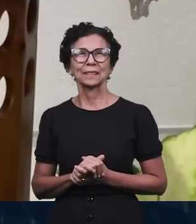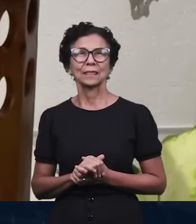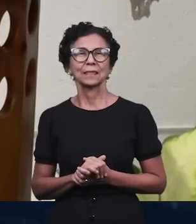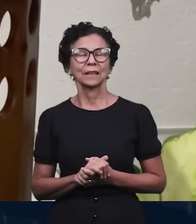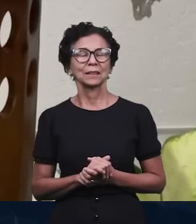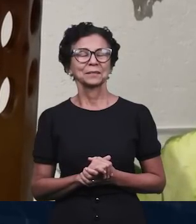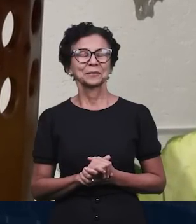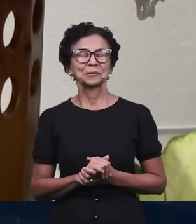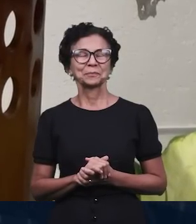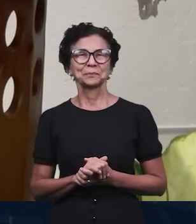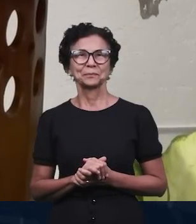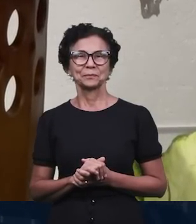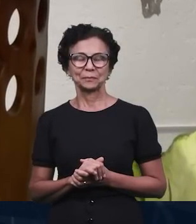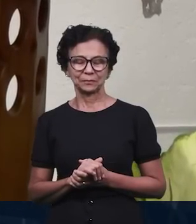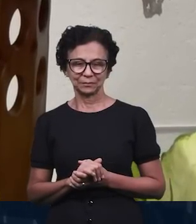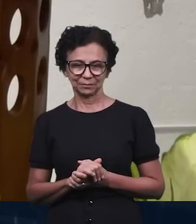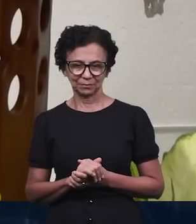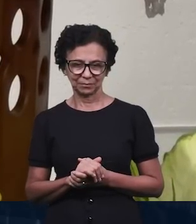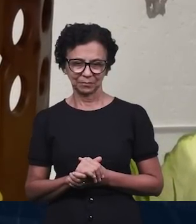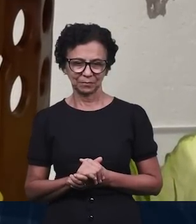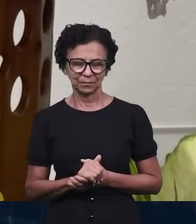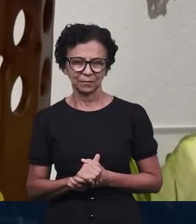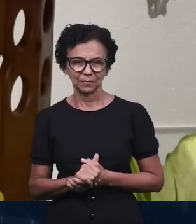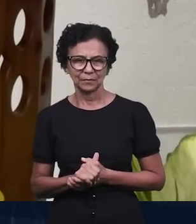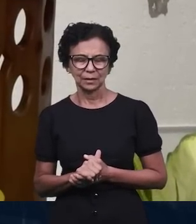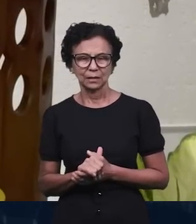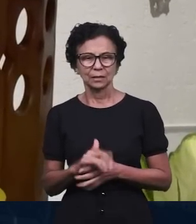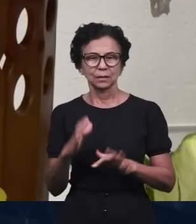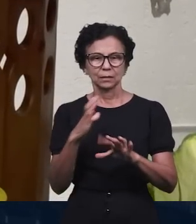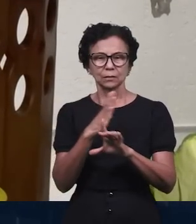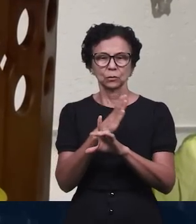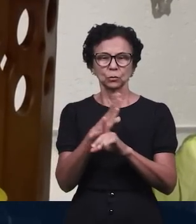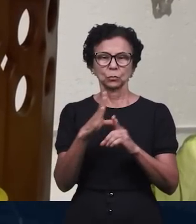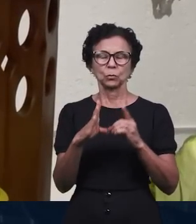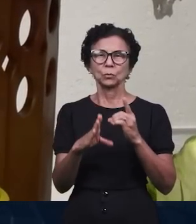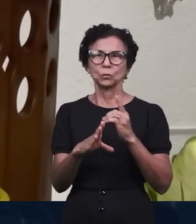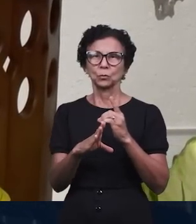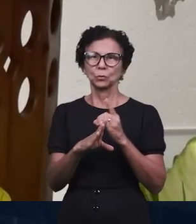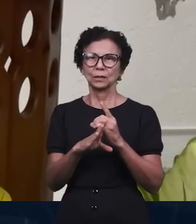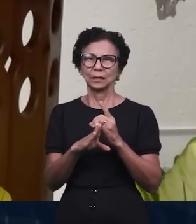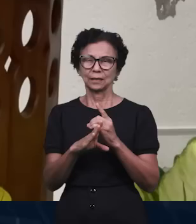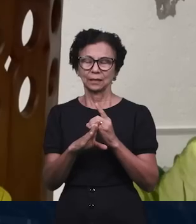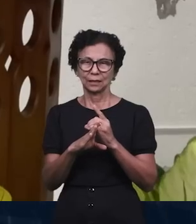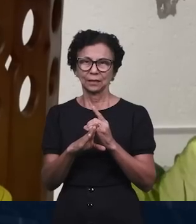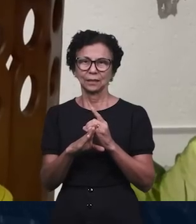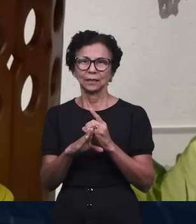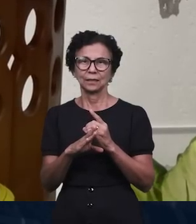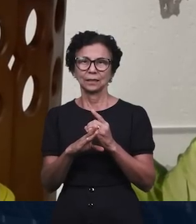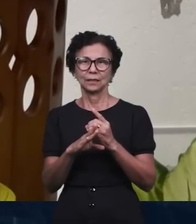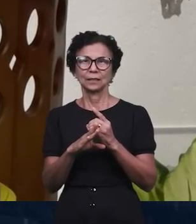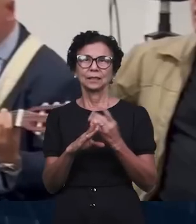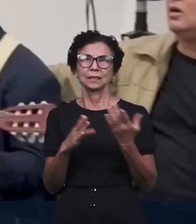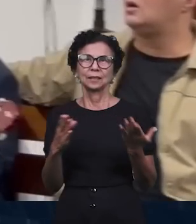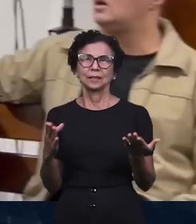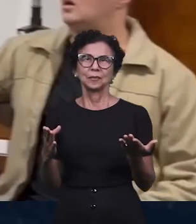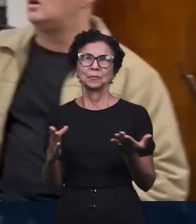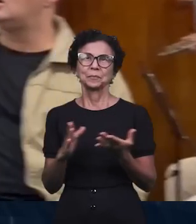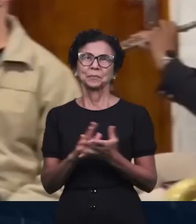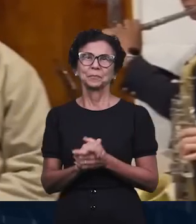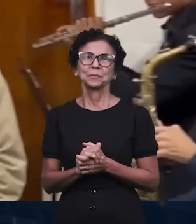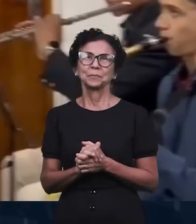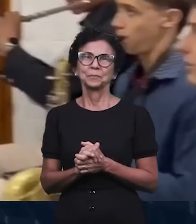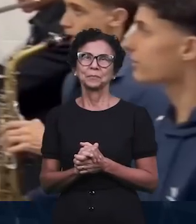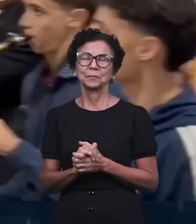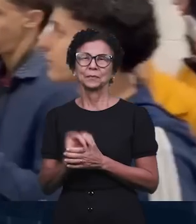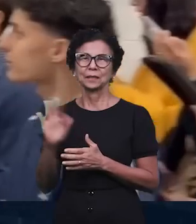Estamos aqui no término do culto de consagração da nossa igreja aqui em Itapecerica da Serra. Foi um